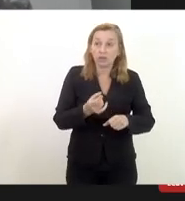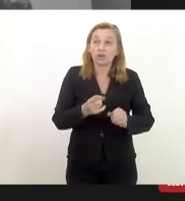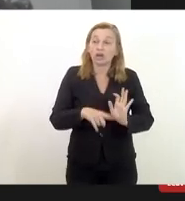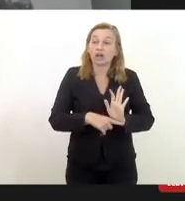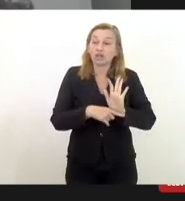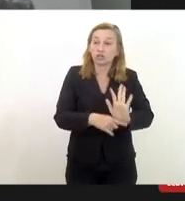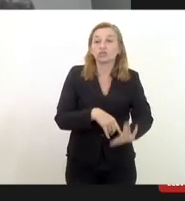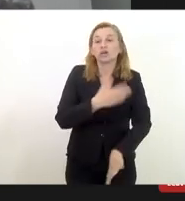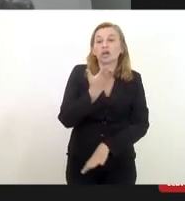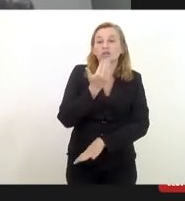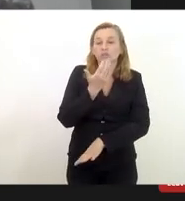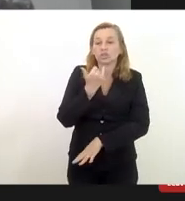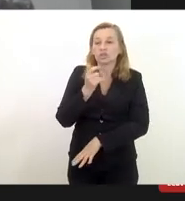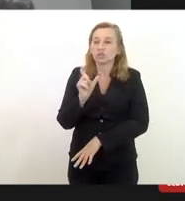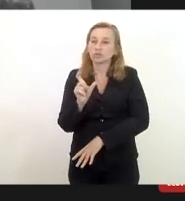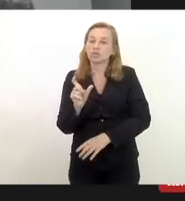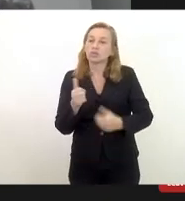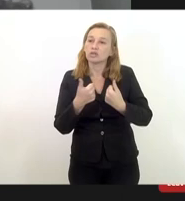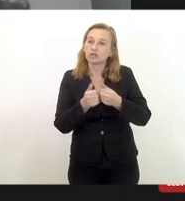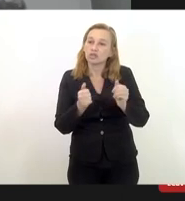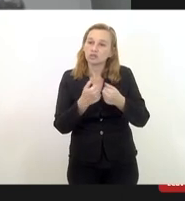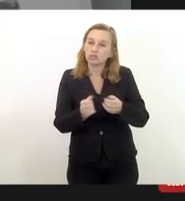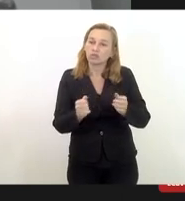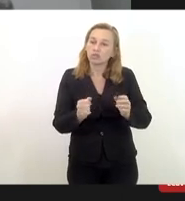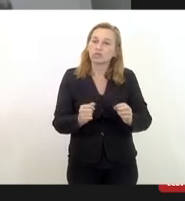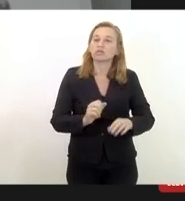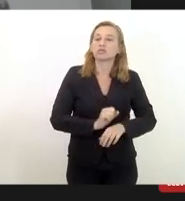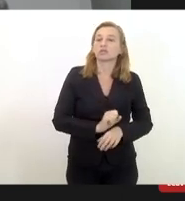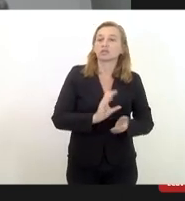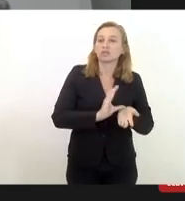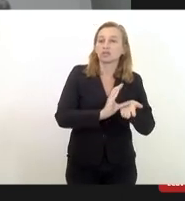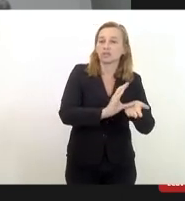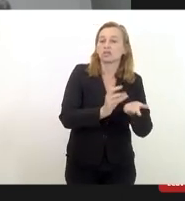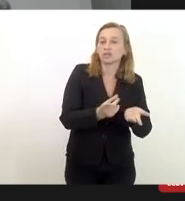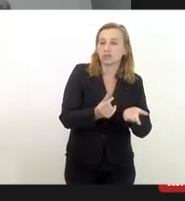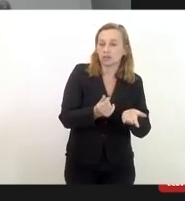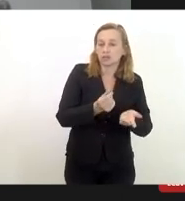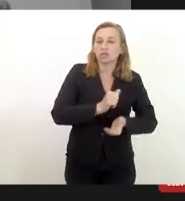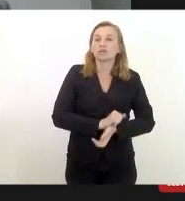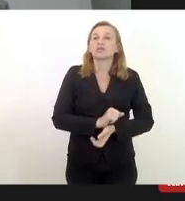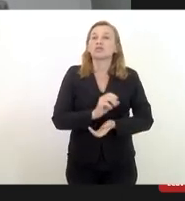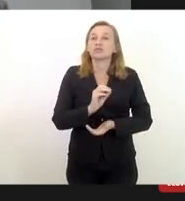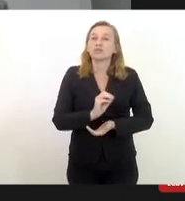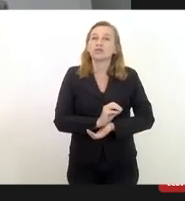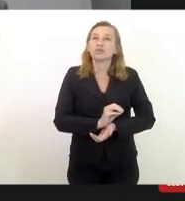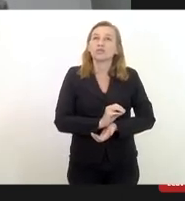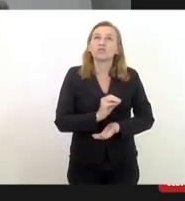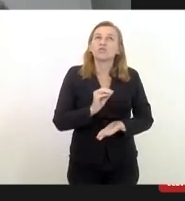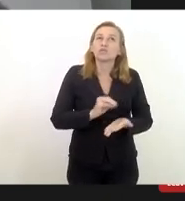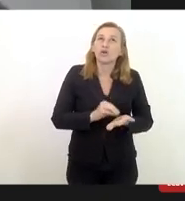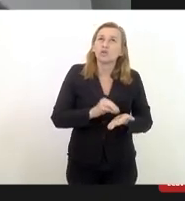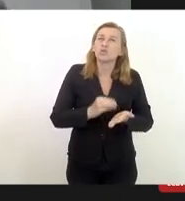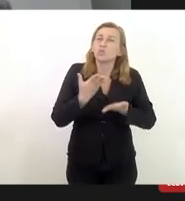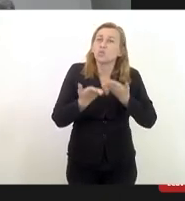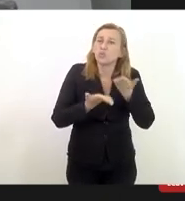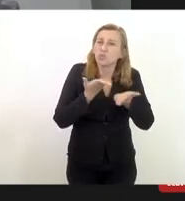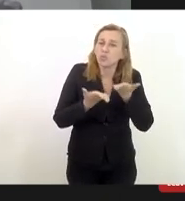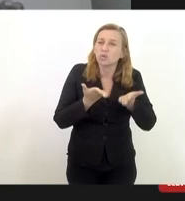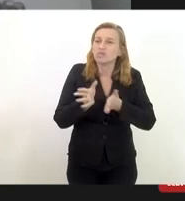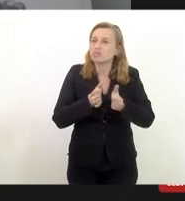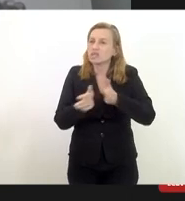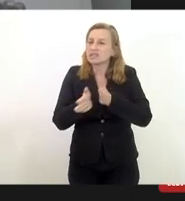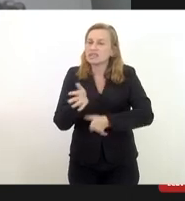alimentação, transporte e benefícios sociais. Falta equidade no acesso à